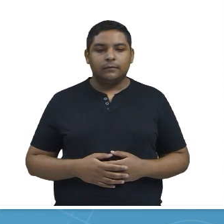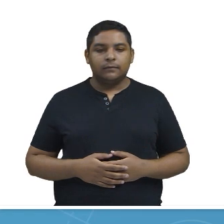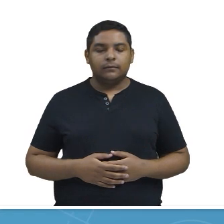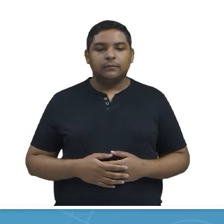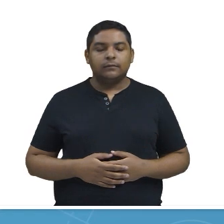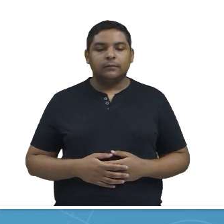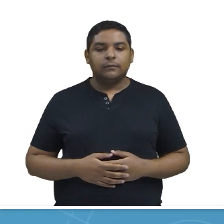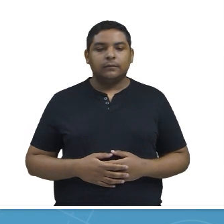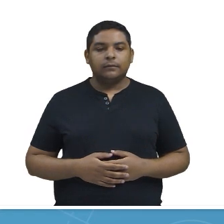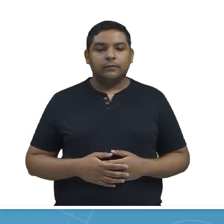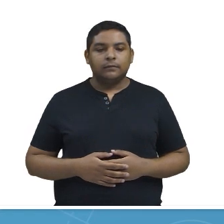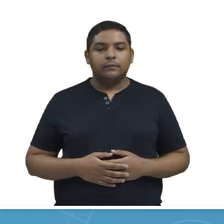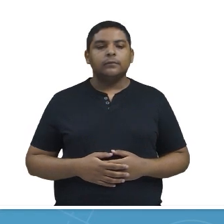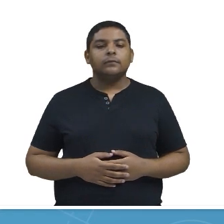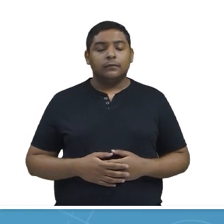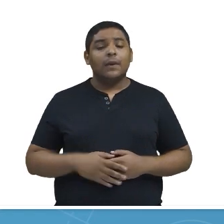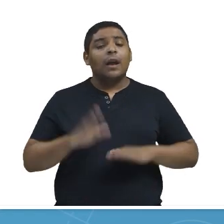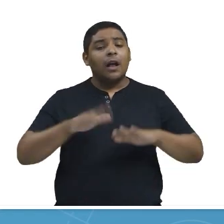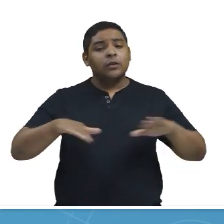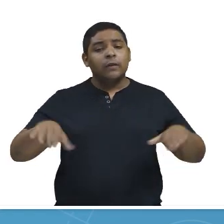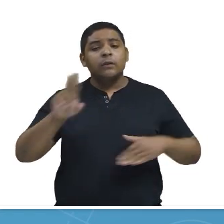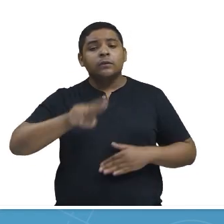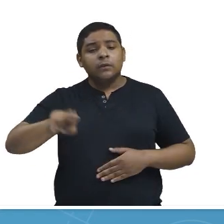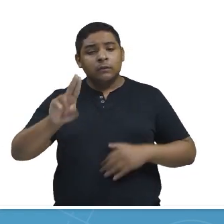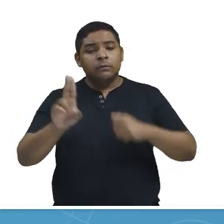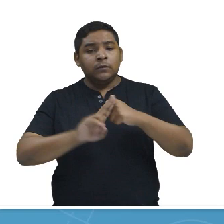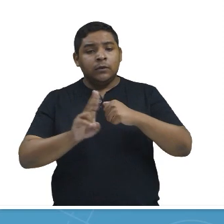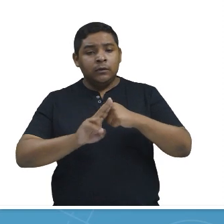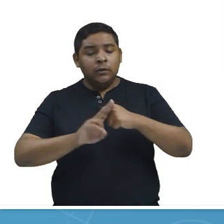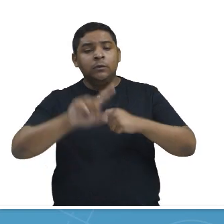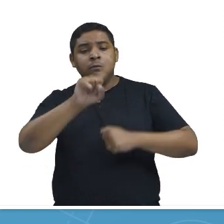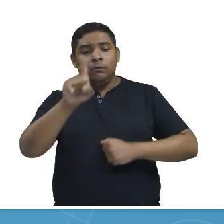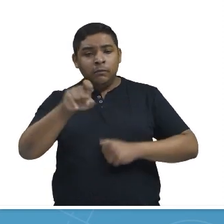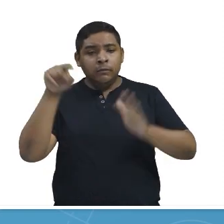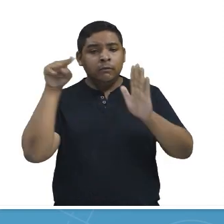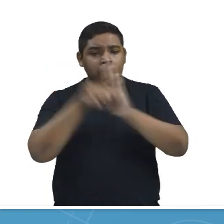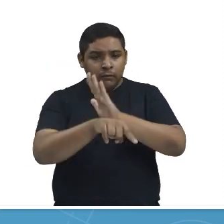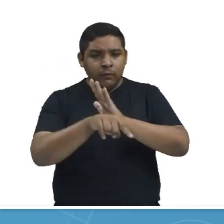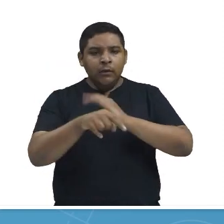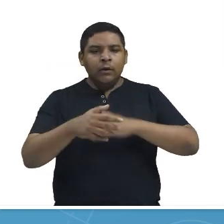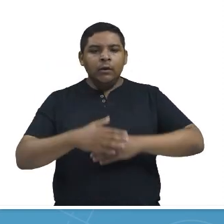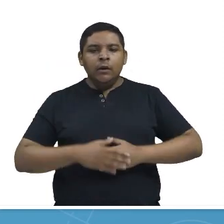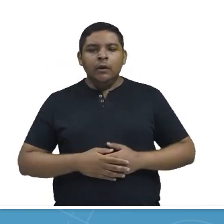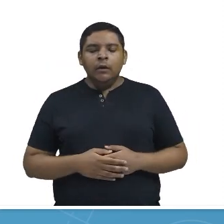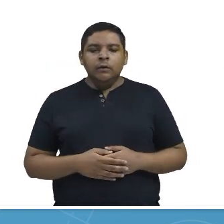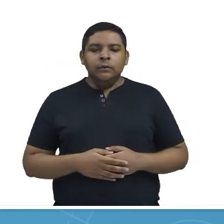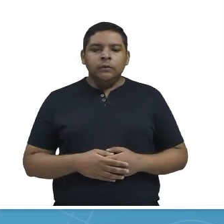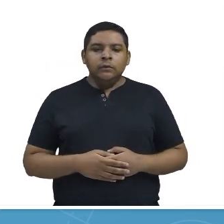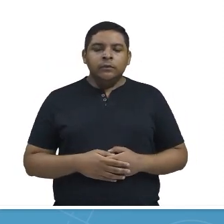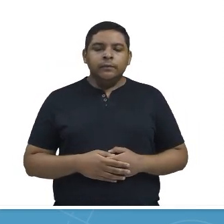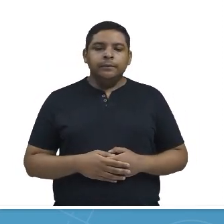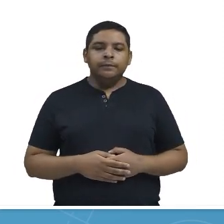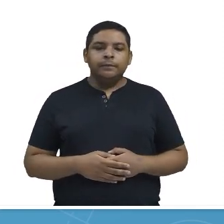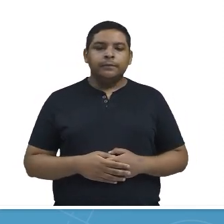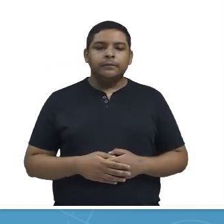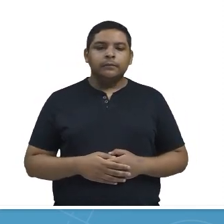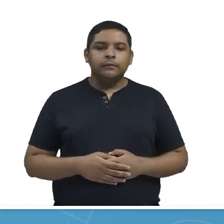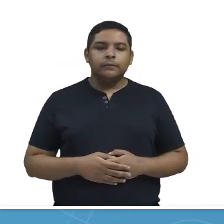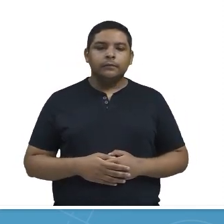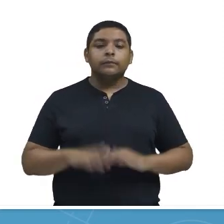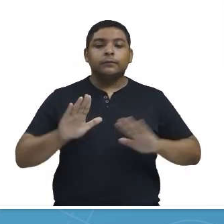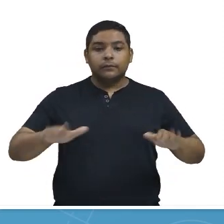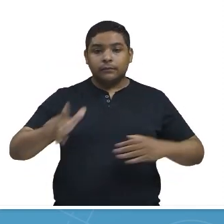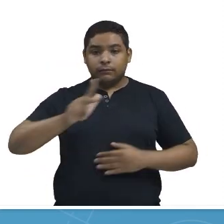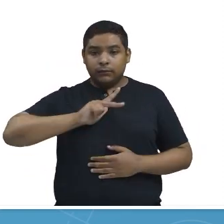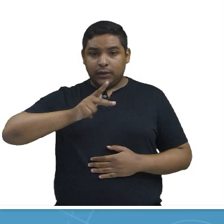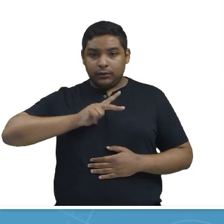Então, olha só. O whose, às vezes, é utilizado como pronome interrogativo, em particular com o verbo